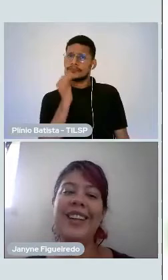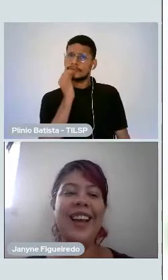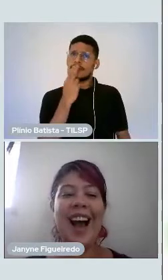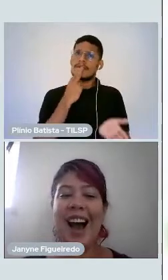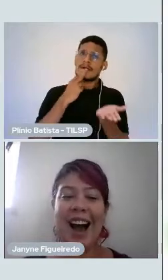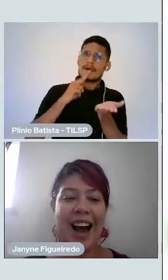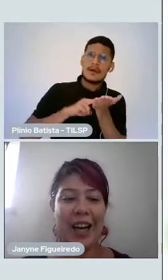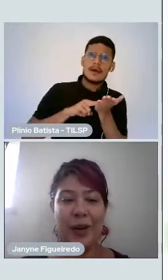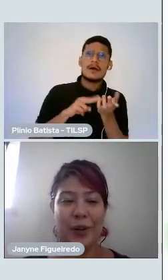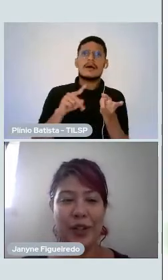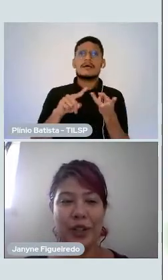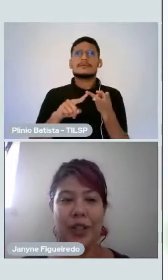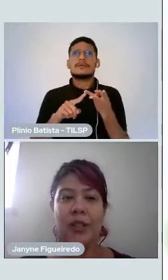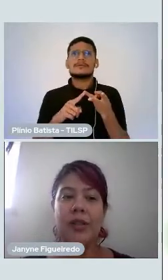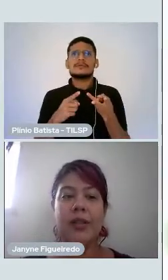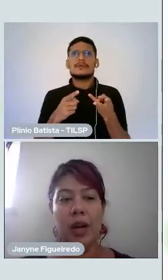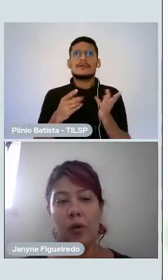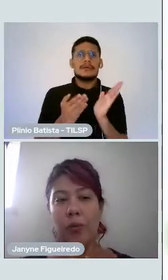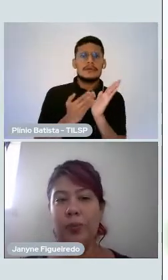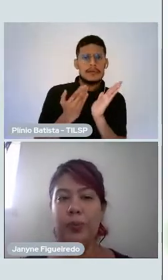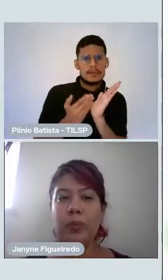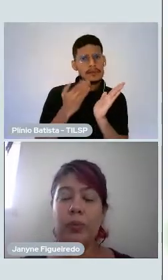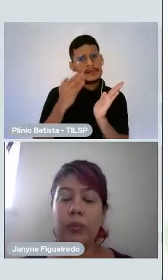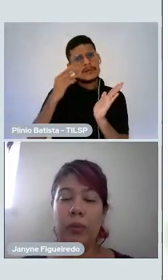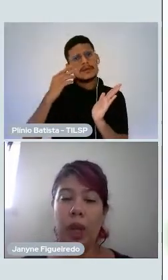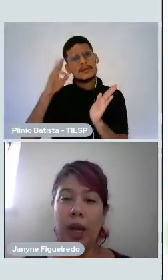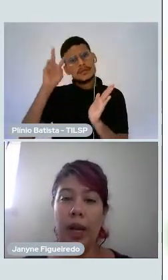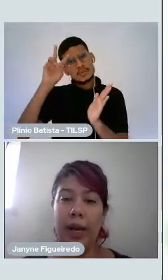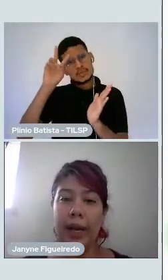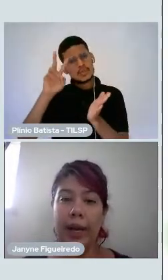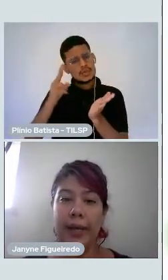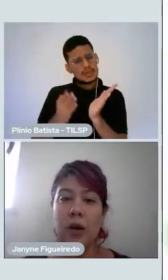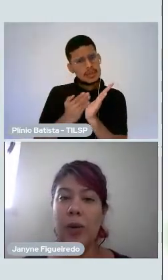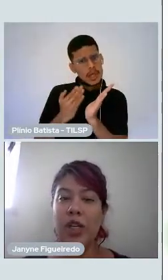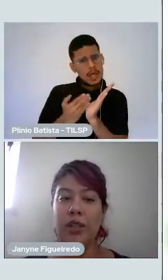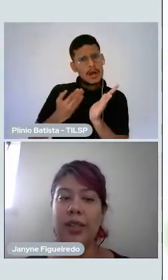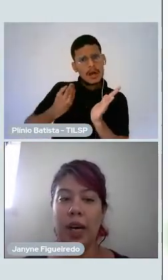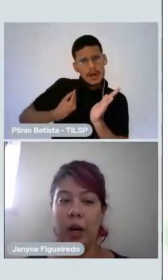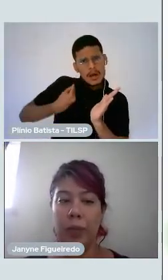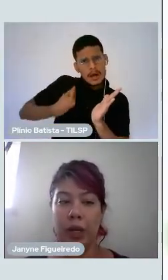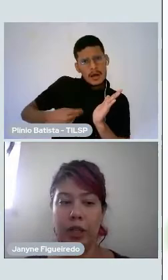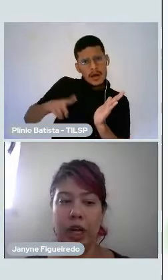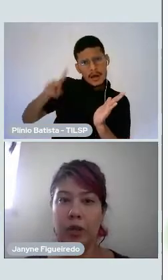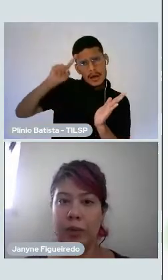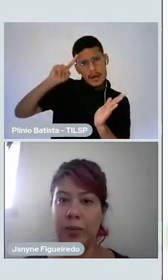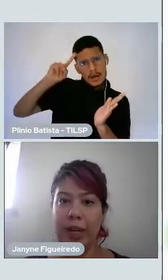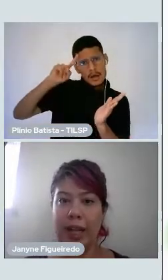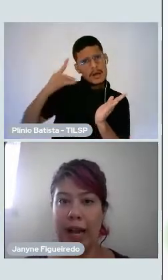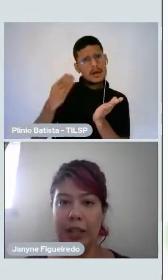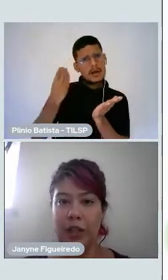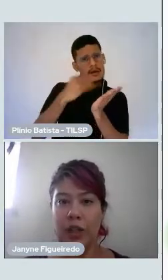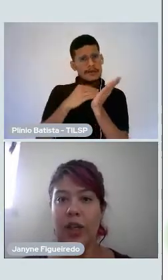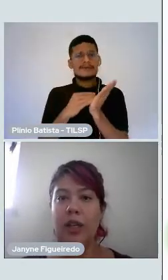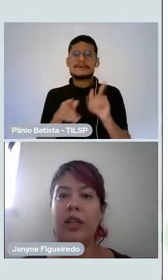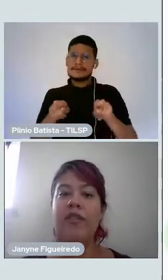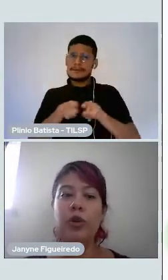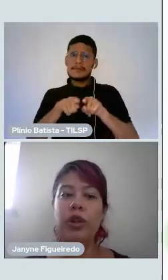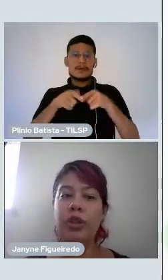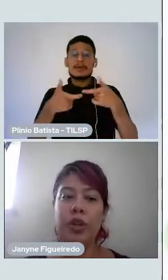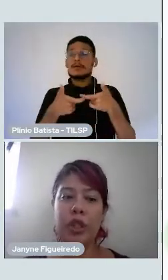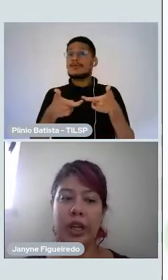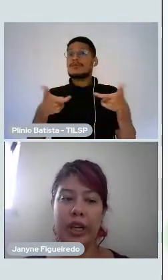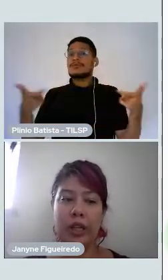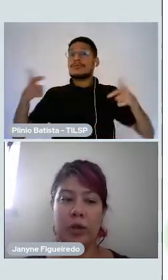cartas, diários, são, são bastante amplas as possibilidades.